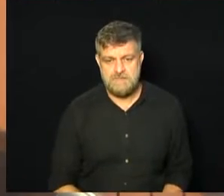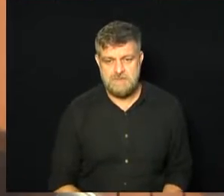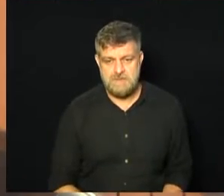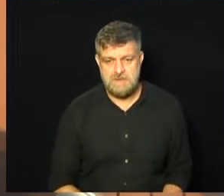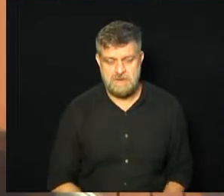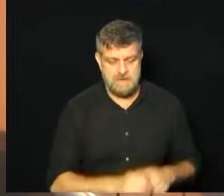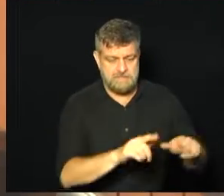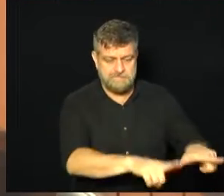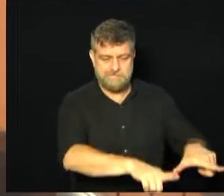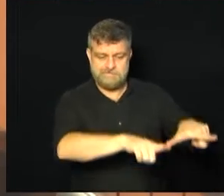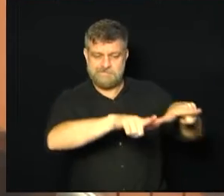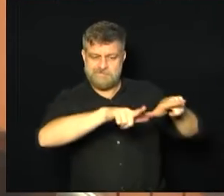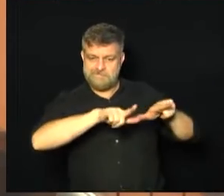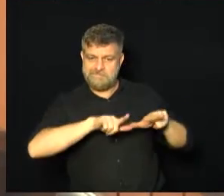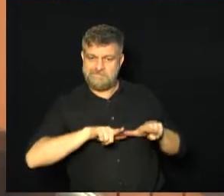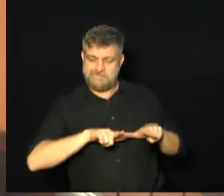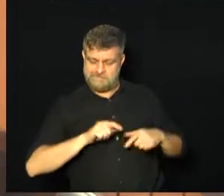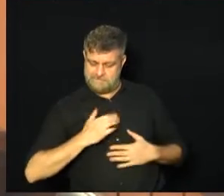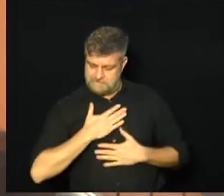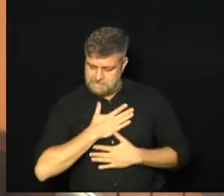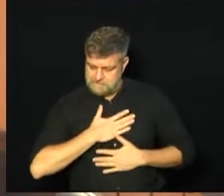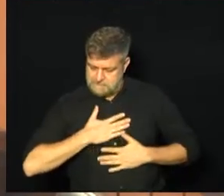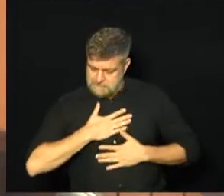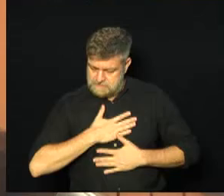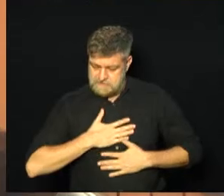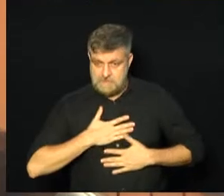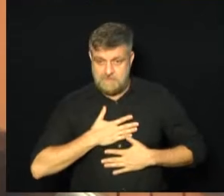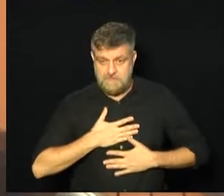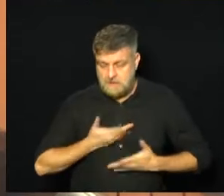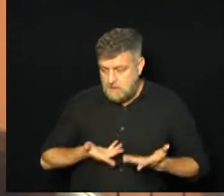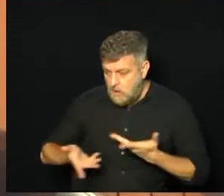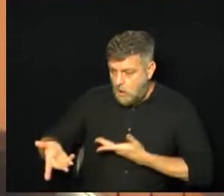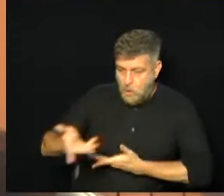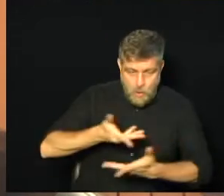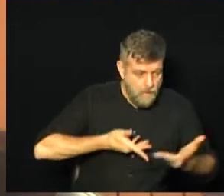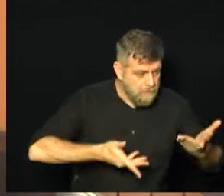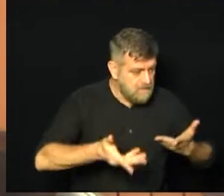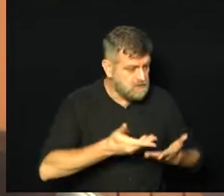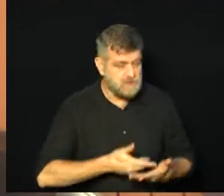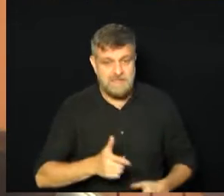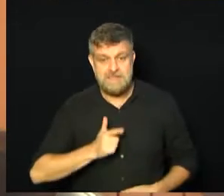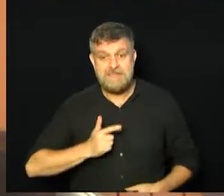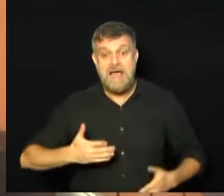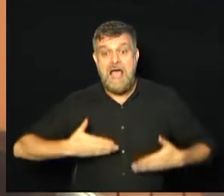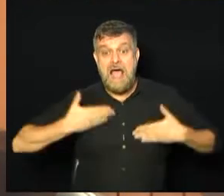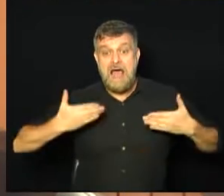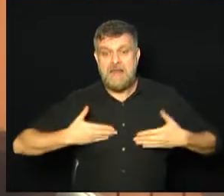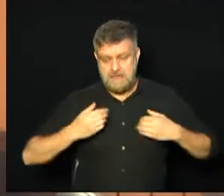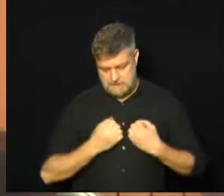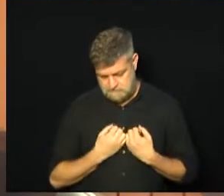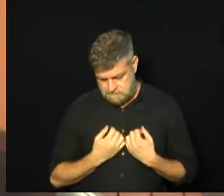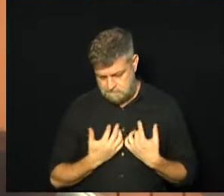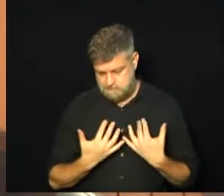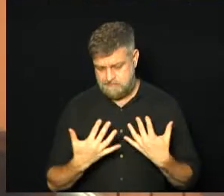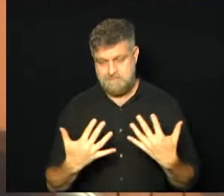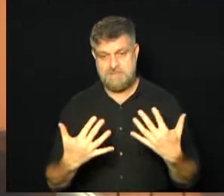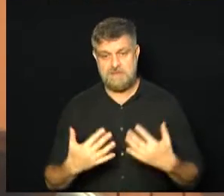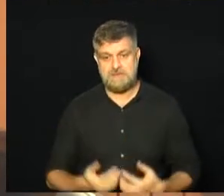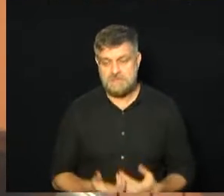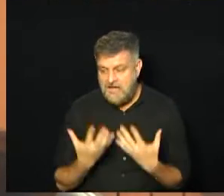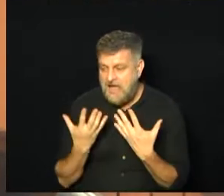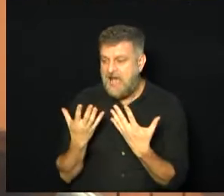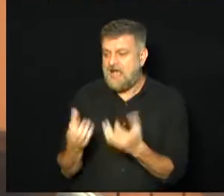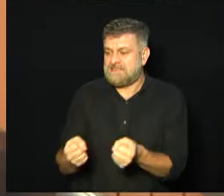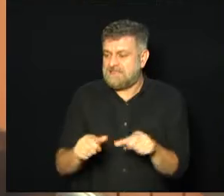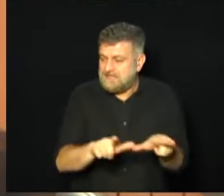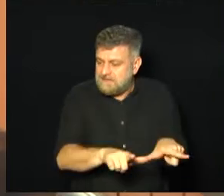essa honraria, né? E compartilhar com vocês da alegria, né, de